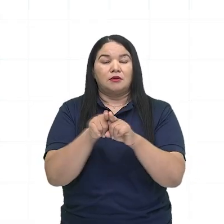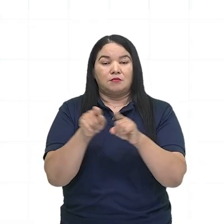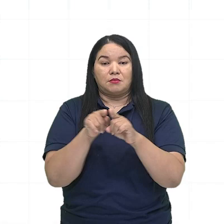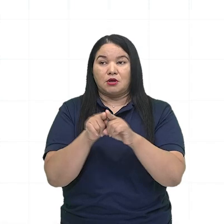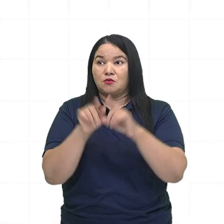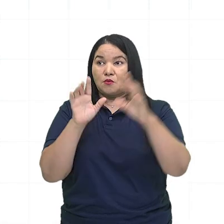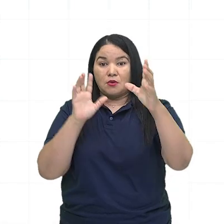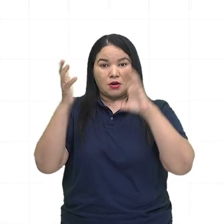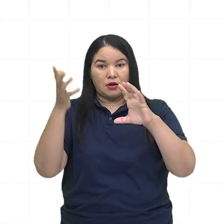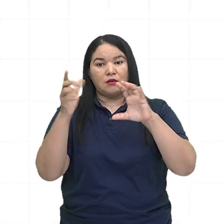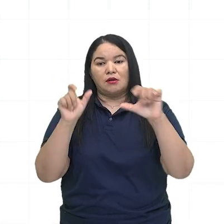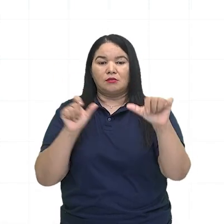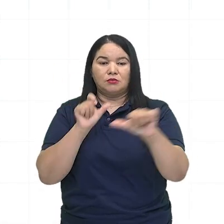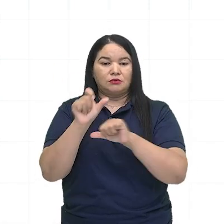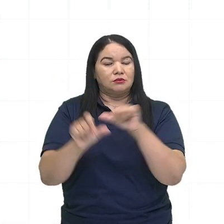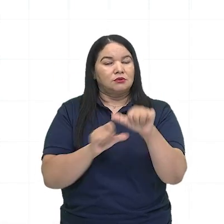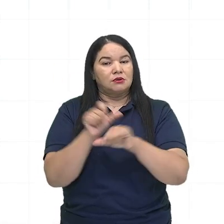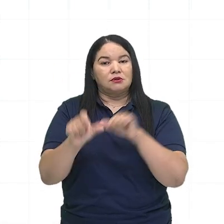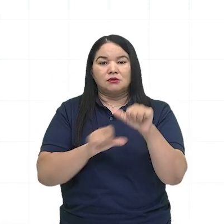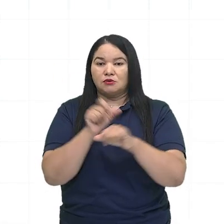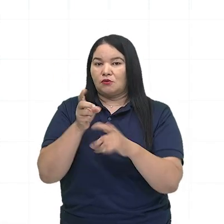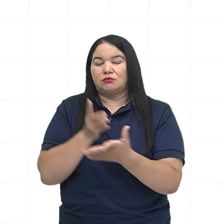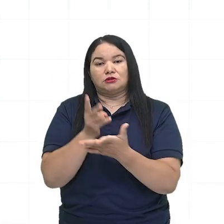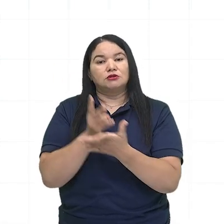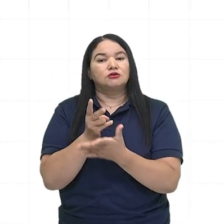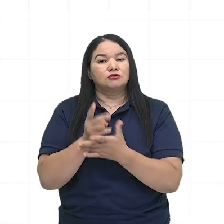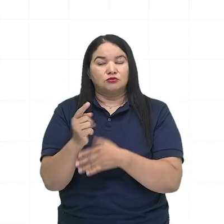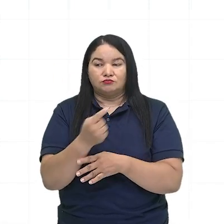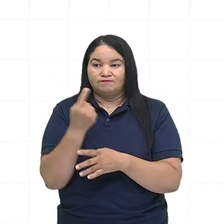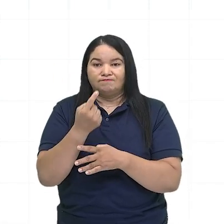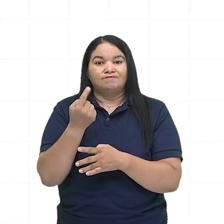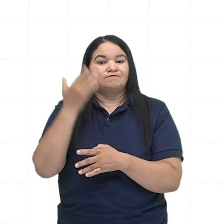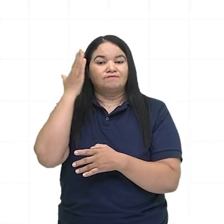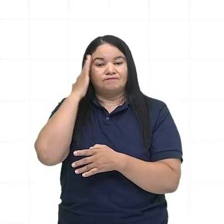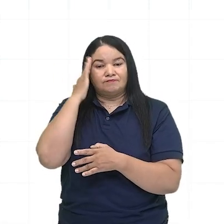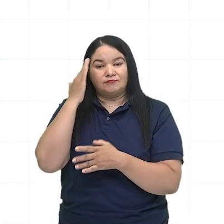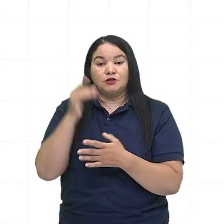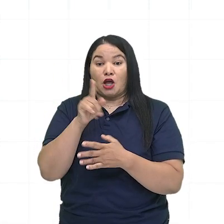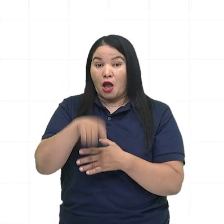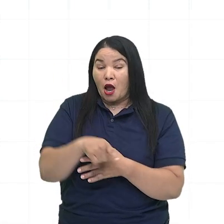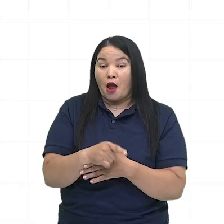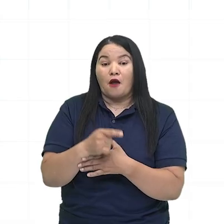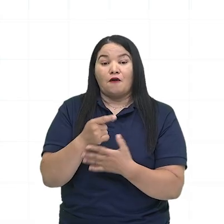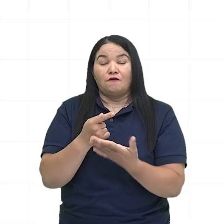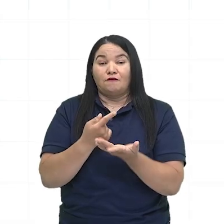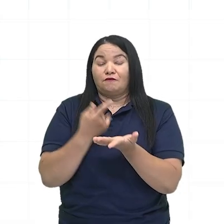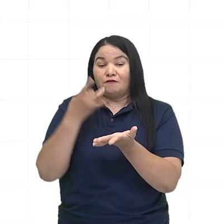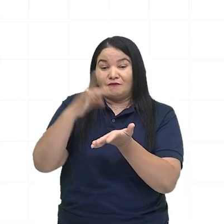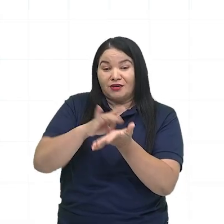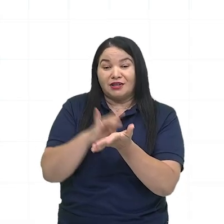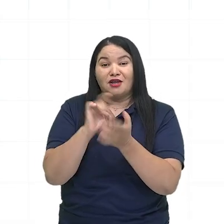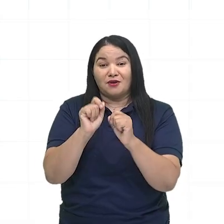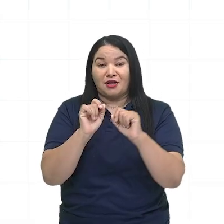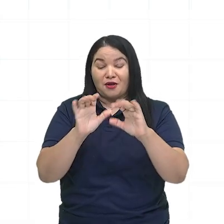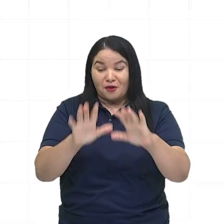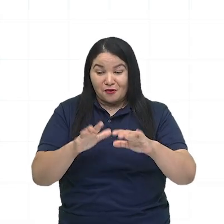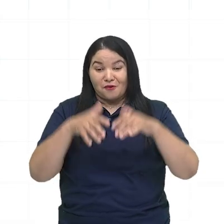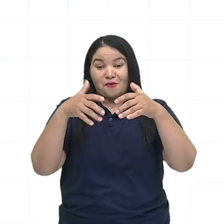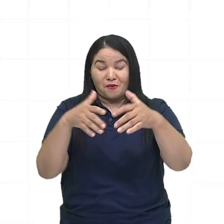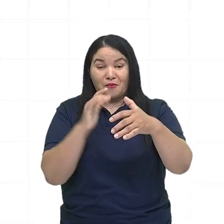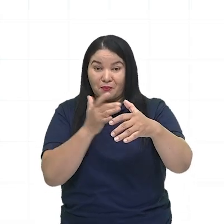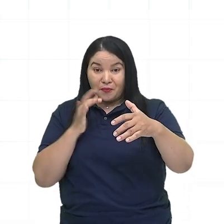climáticas que nós tanto ouvimos falar, né, hoje em dia. É um verdadeiro baú ali de tesouros,